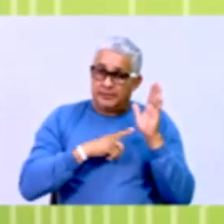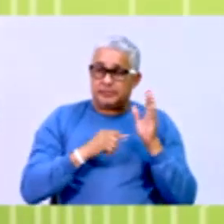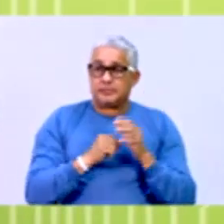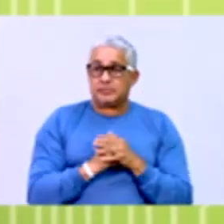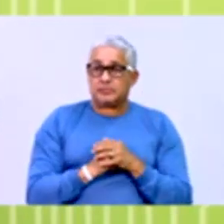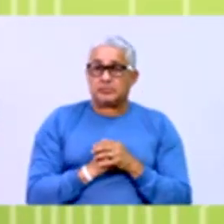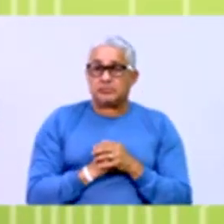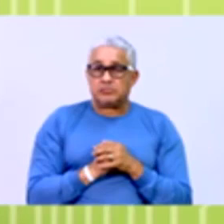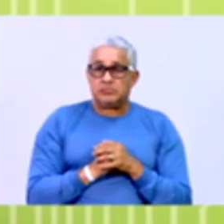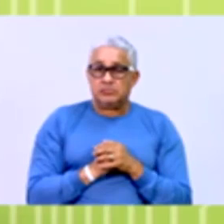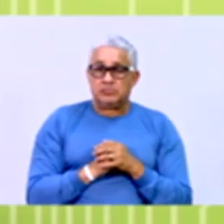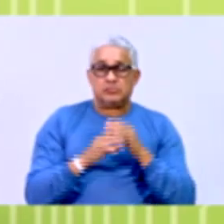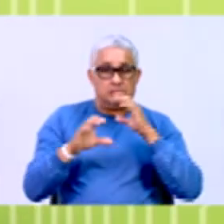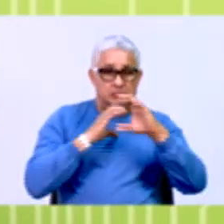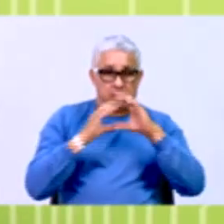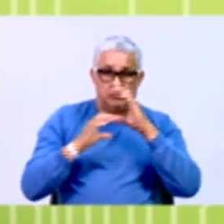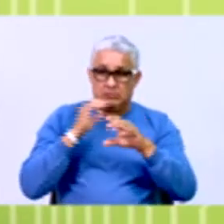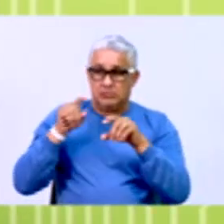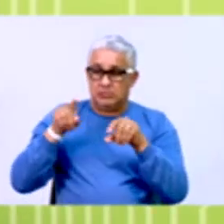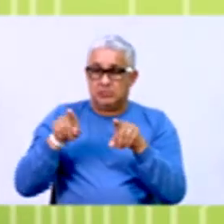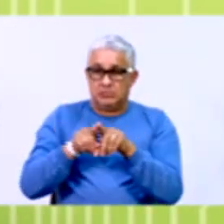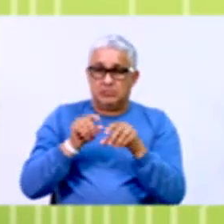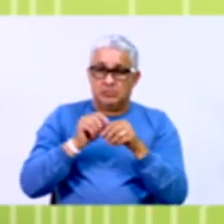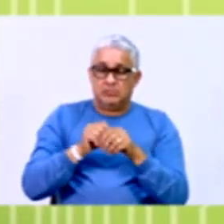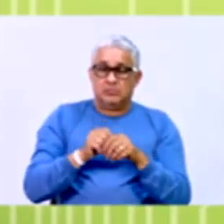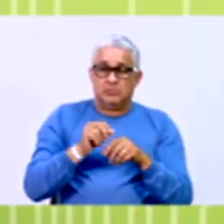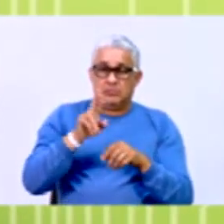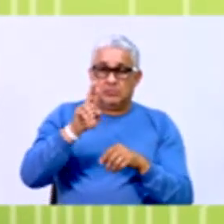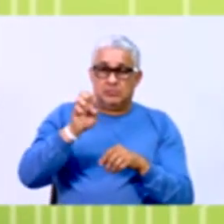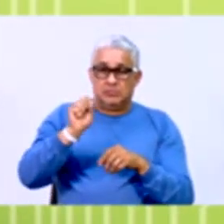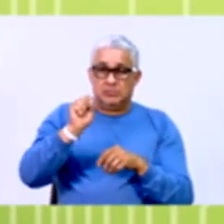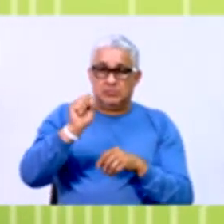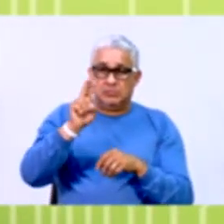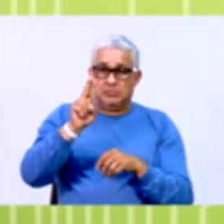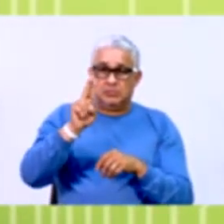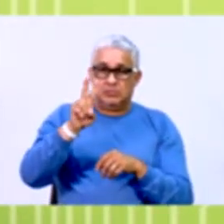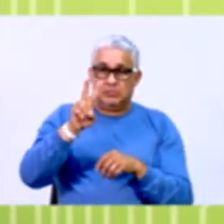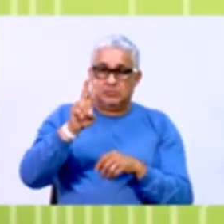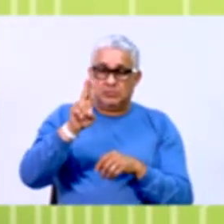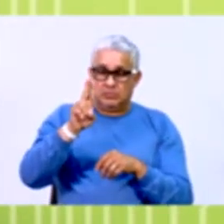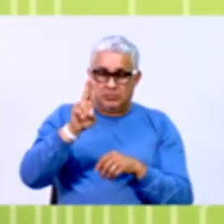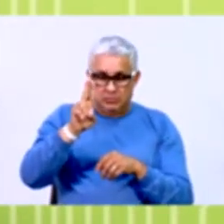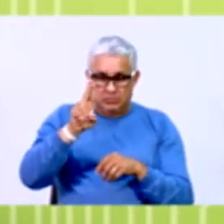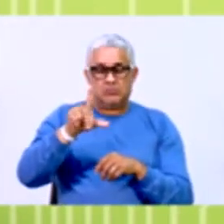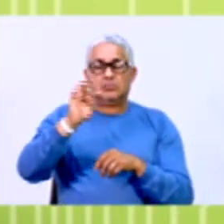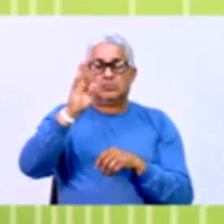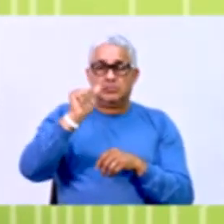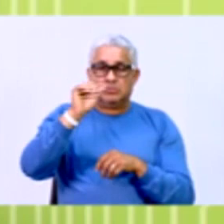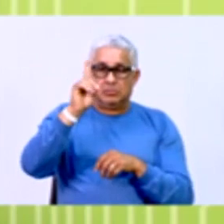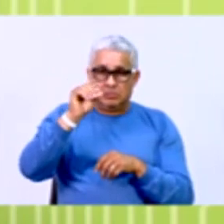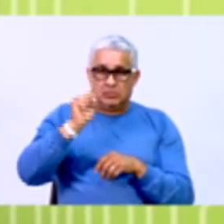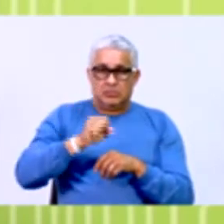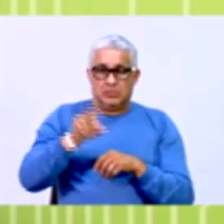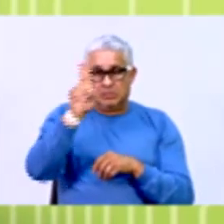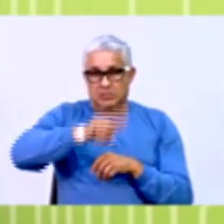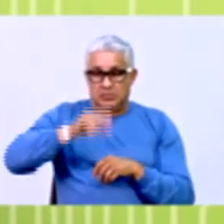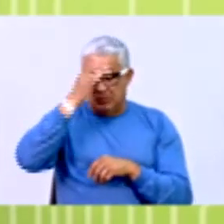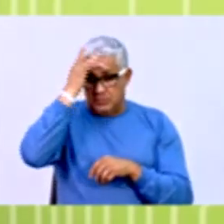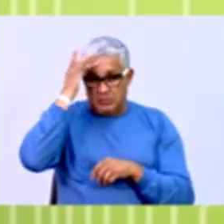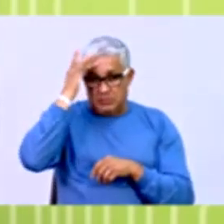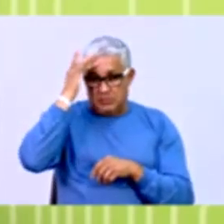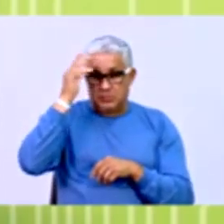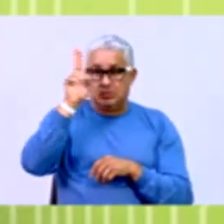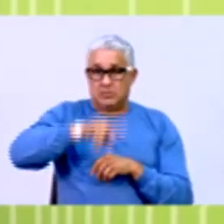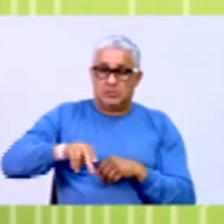estabelecidos e a comunicação de resultados a usuários interessados. Então, a auditoria, ela